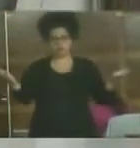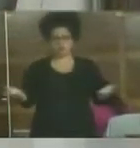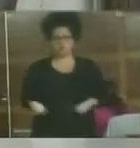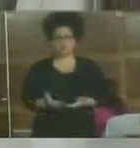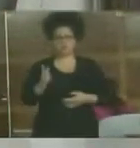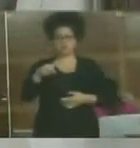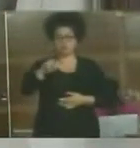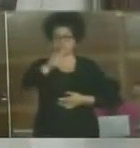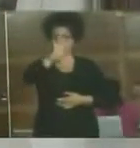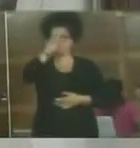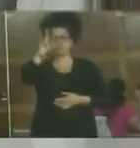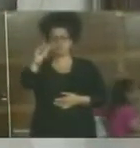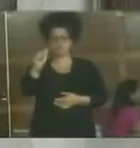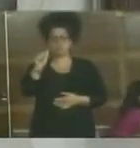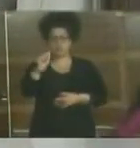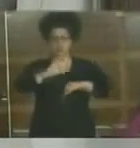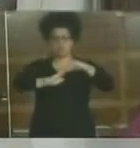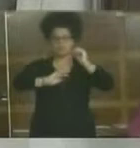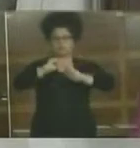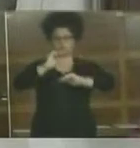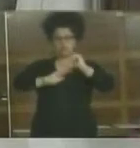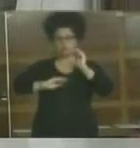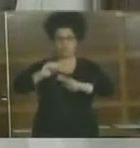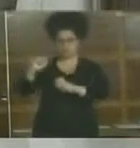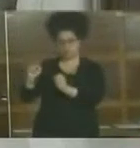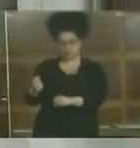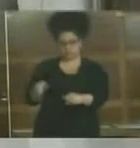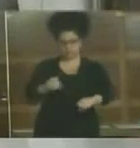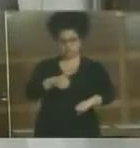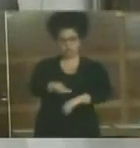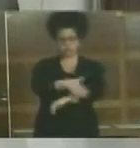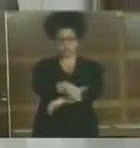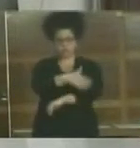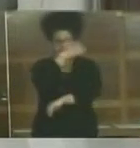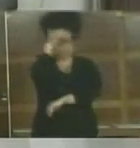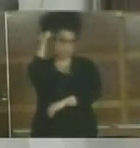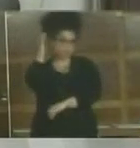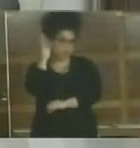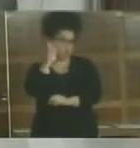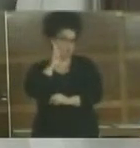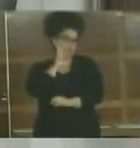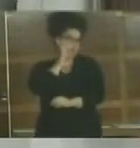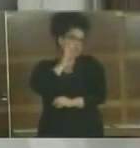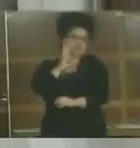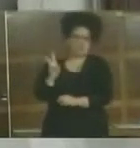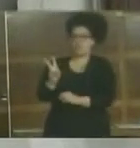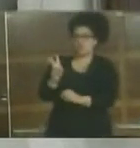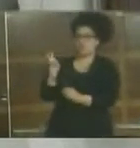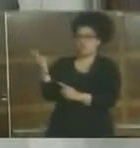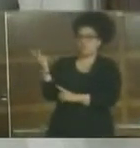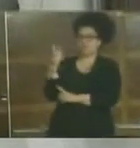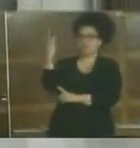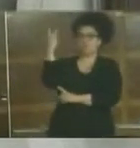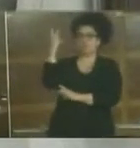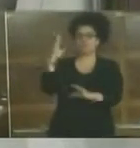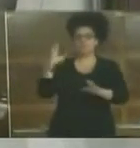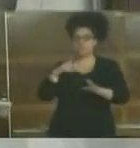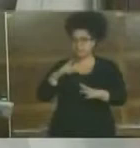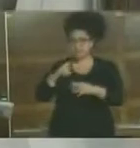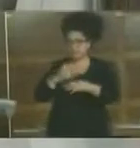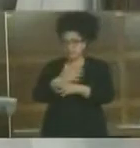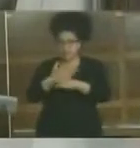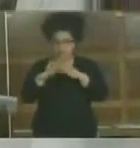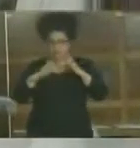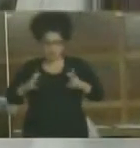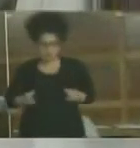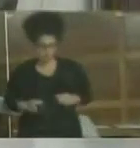o dia do gari, que é uma atividade fim que muitos não reconhecem, mas se a gente tem uma cidade limpa e